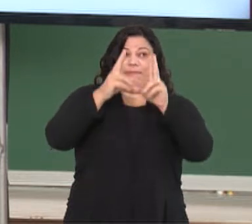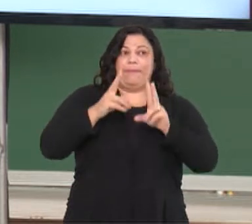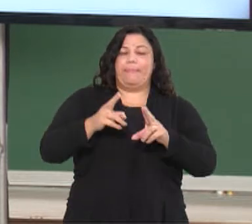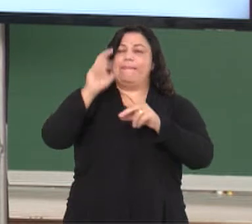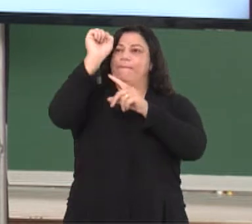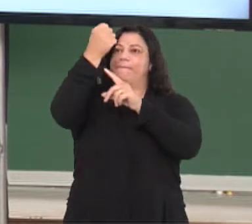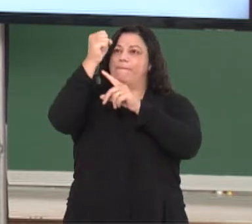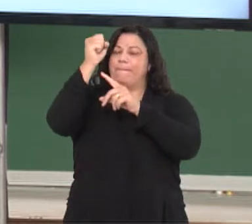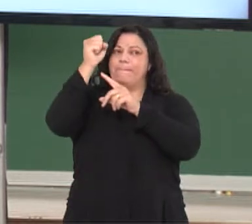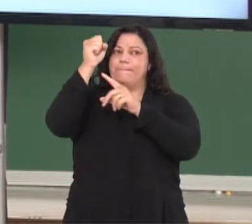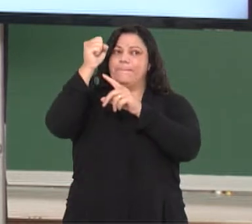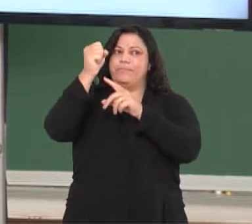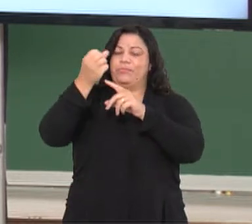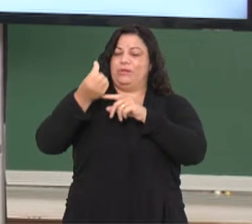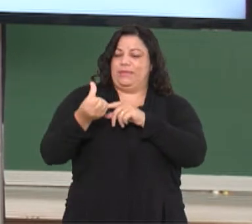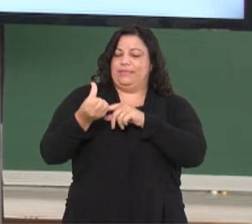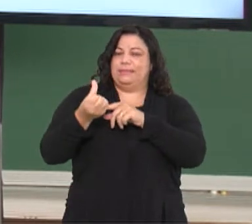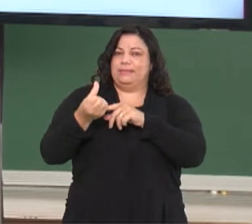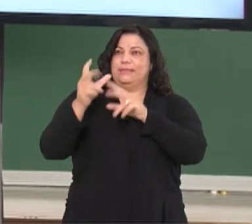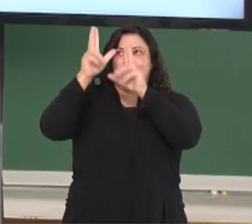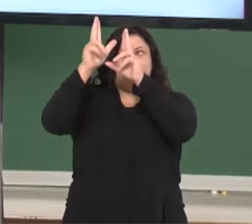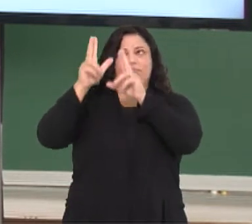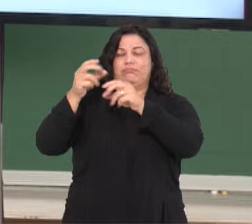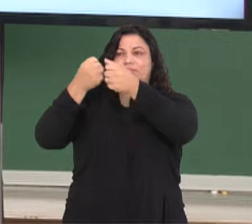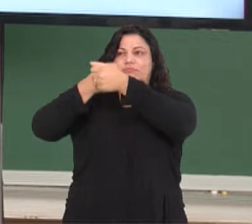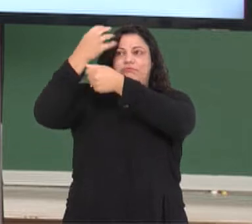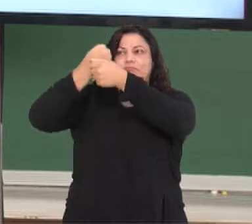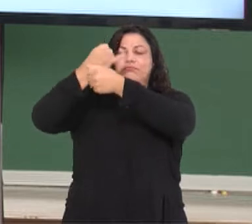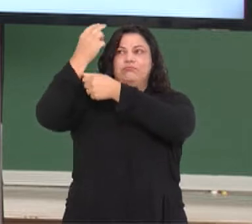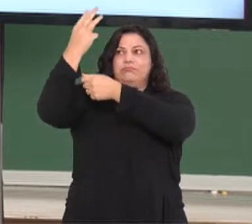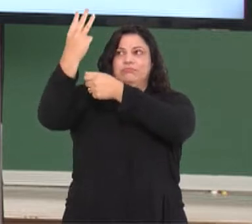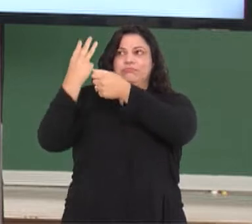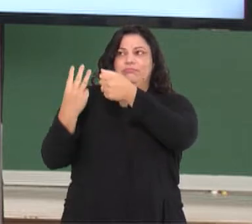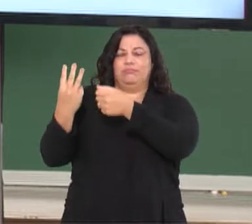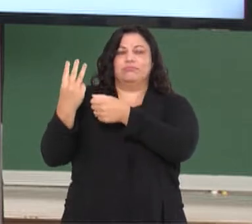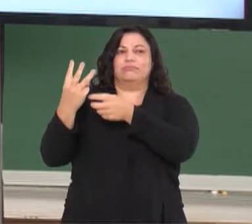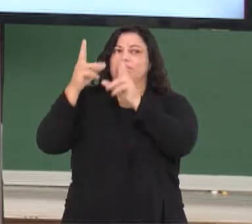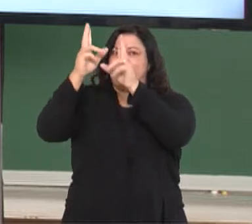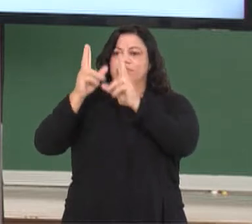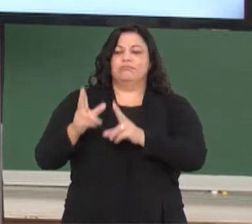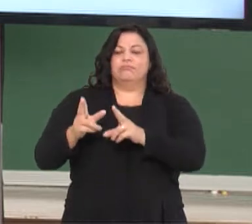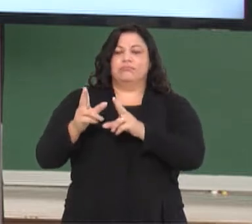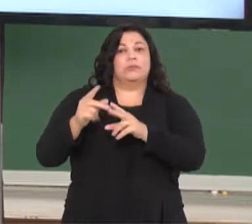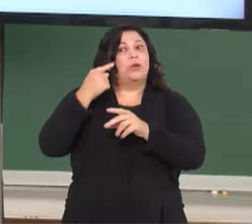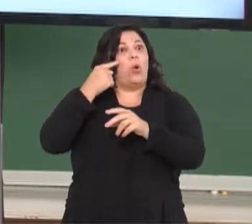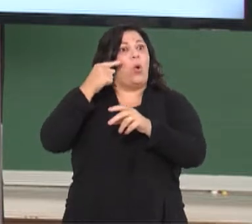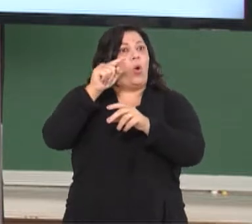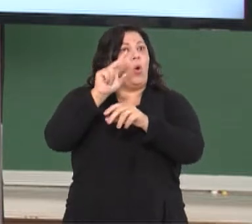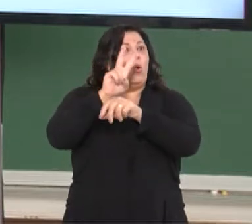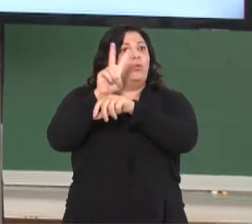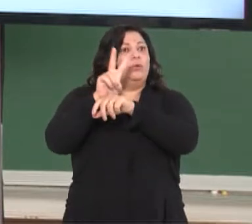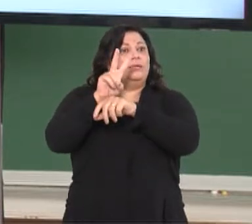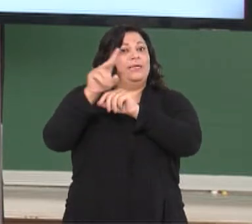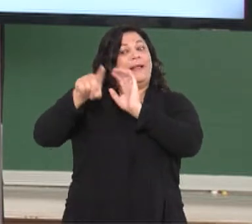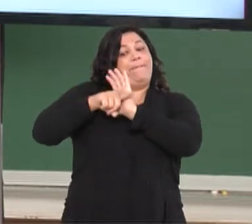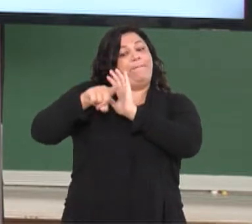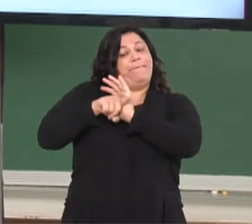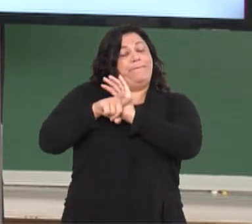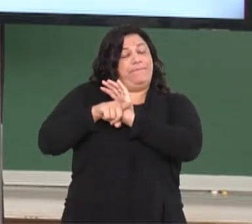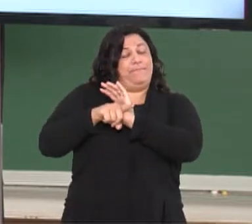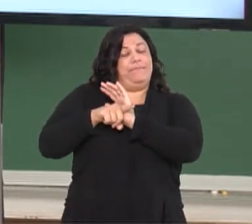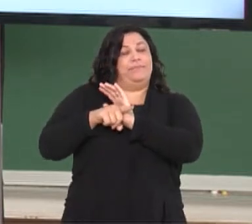Coeficientes 8 e 6 estão à frente da mesma parte literal, 8 menos menos 6. Cuidado, hein? Ó, coeficiente é menos 6.